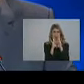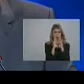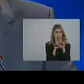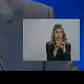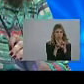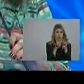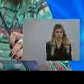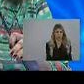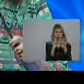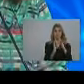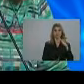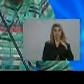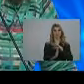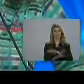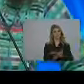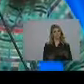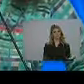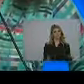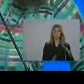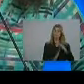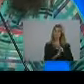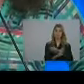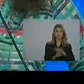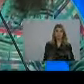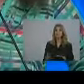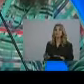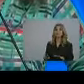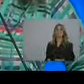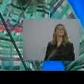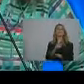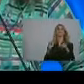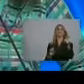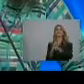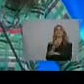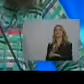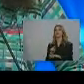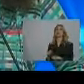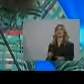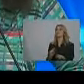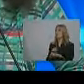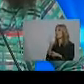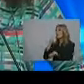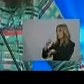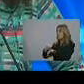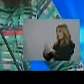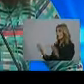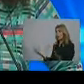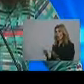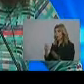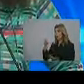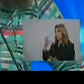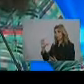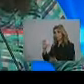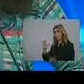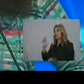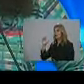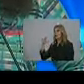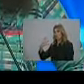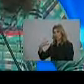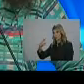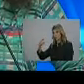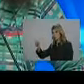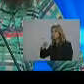por favor. Uma proposta de aperto que está no teto de gastos da PEC 241, que